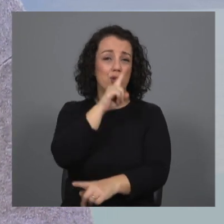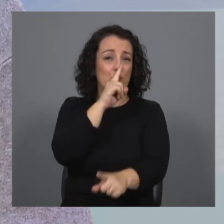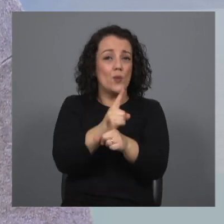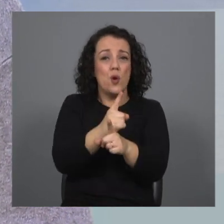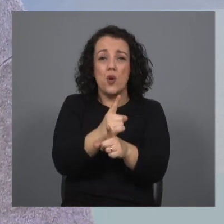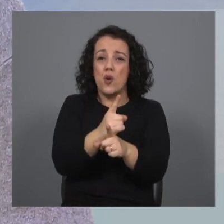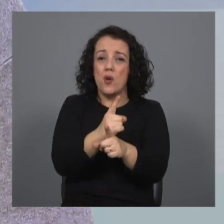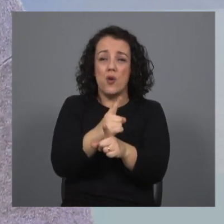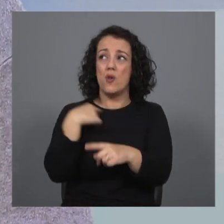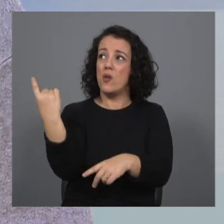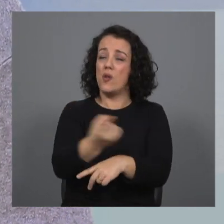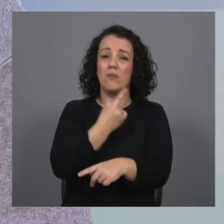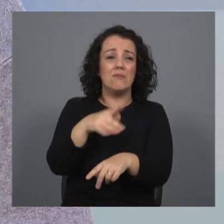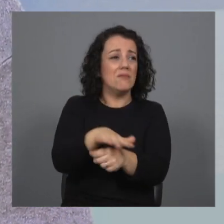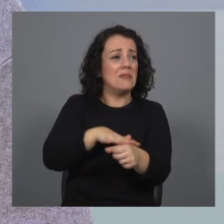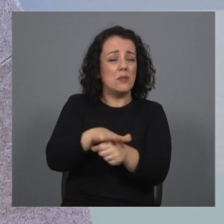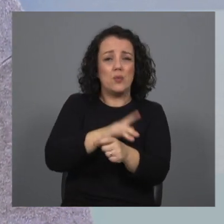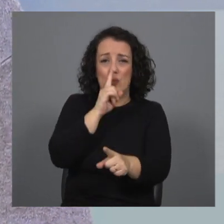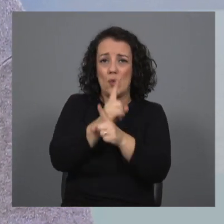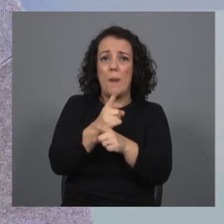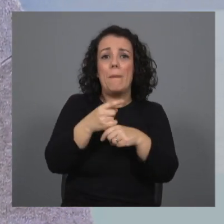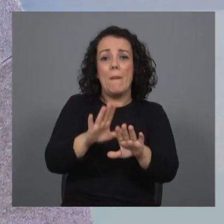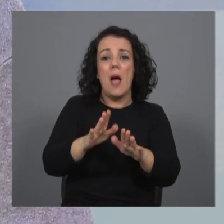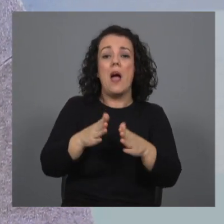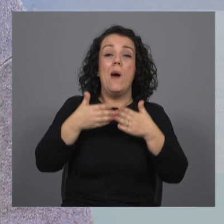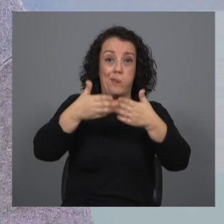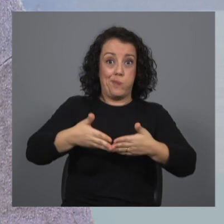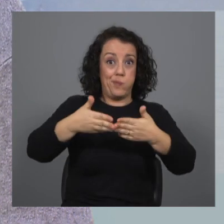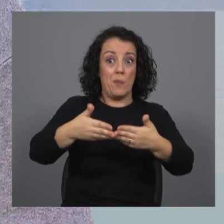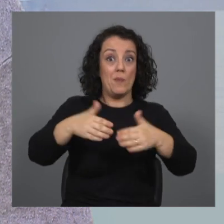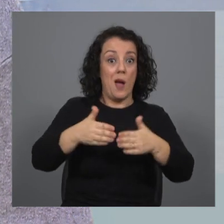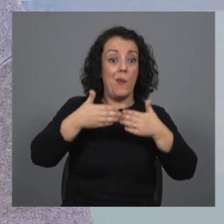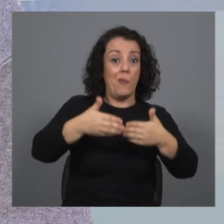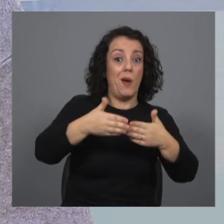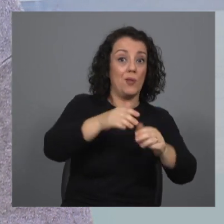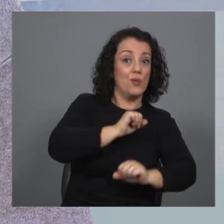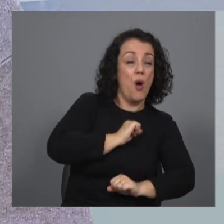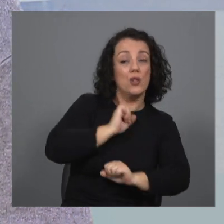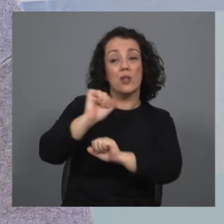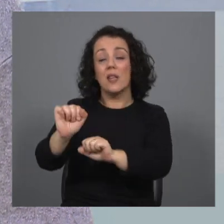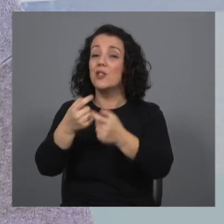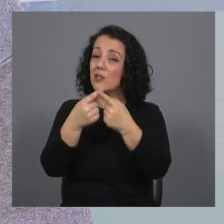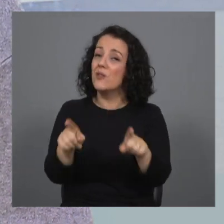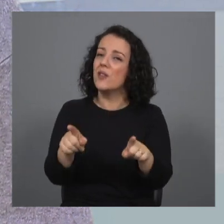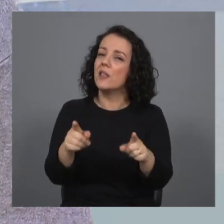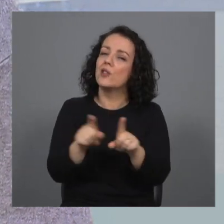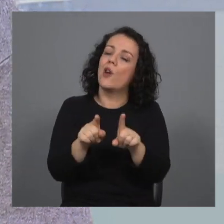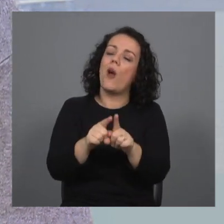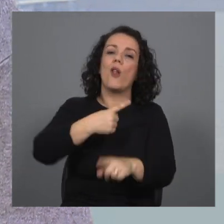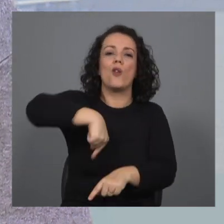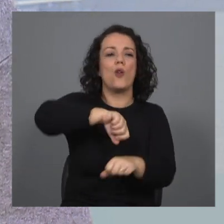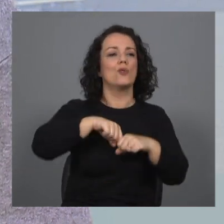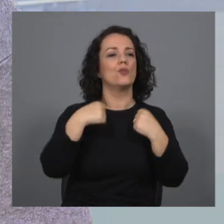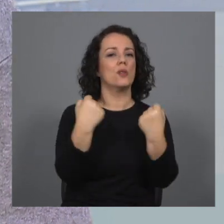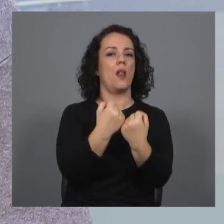mas claramente os botes são diferentes, não é? E de facto o que não podemos fazer como sociedade